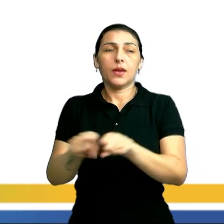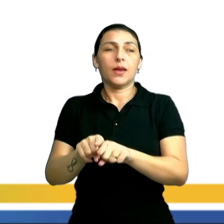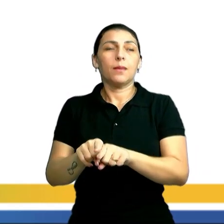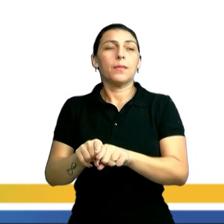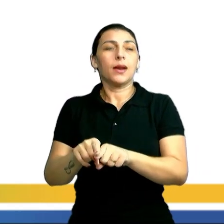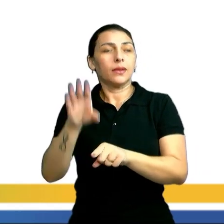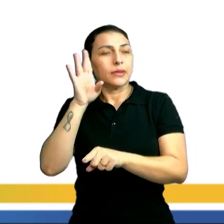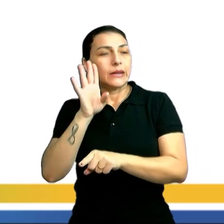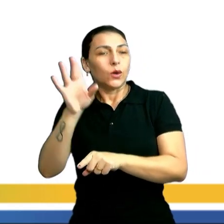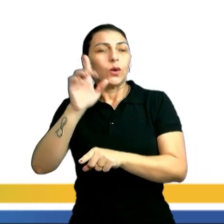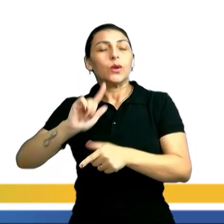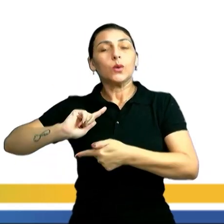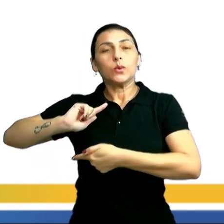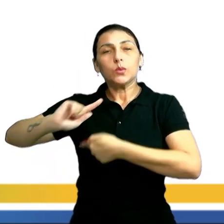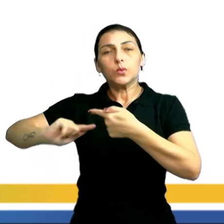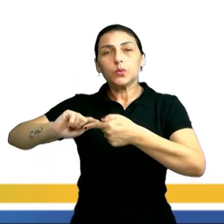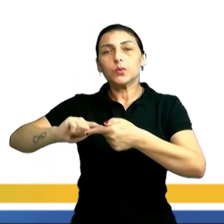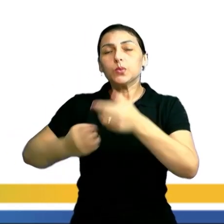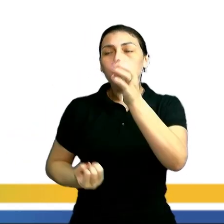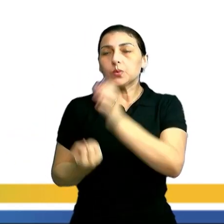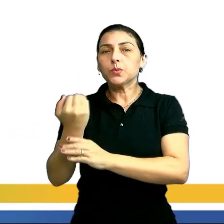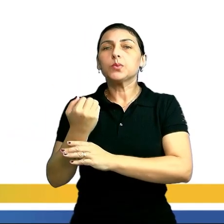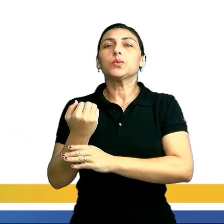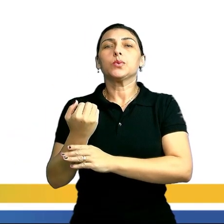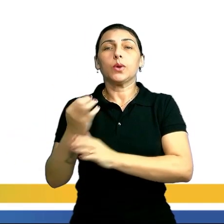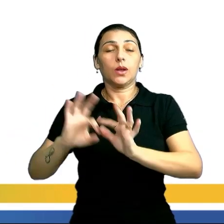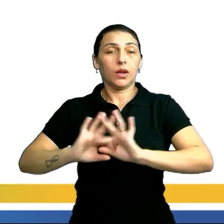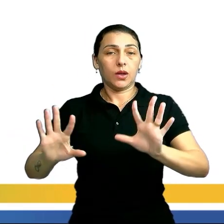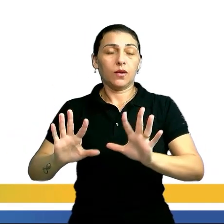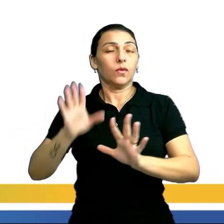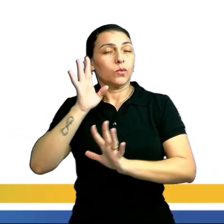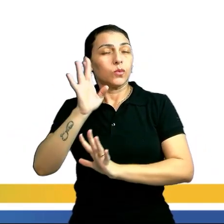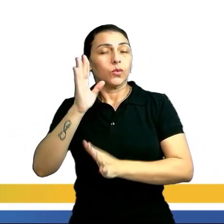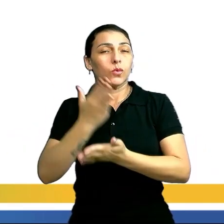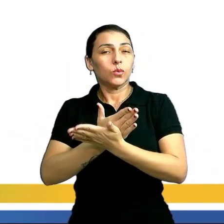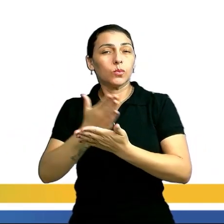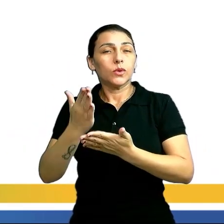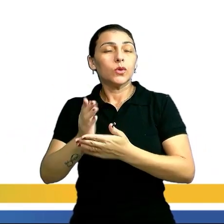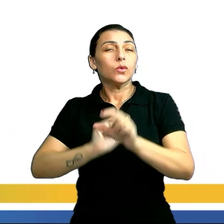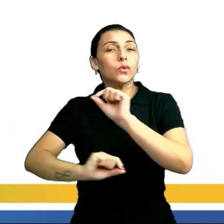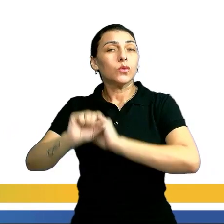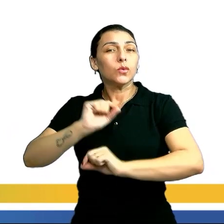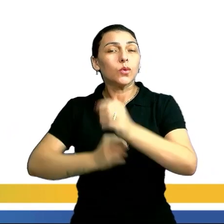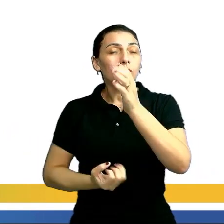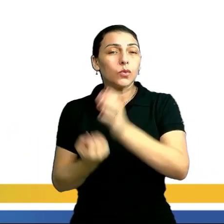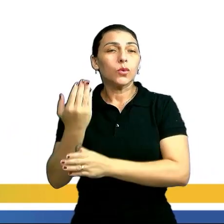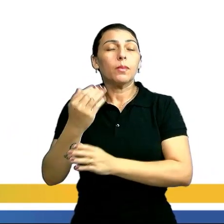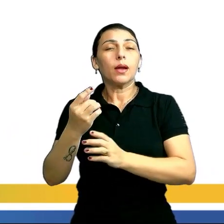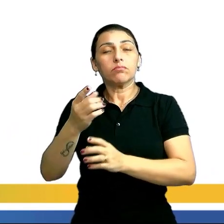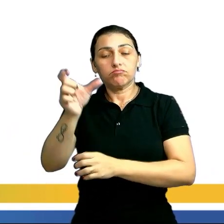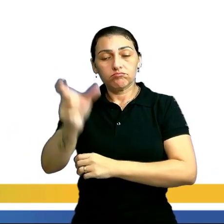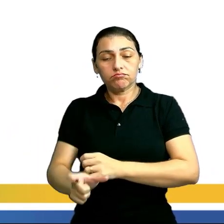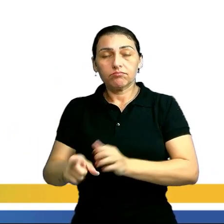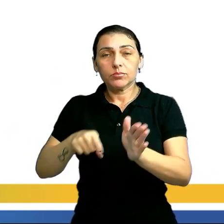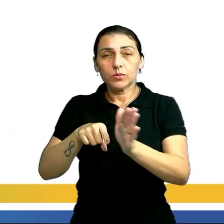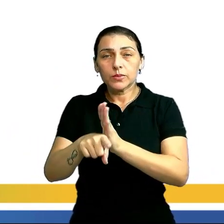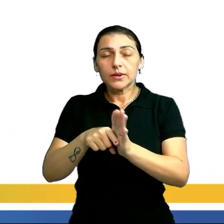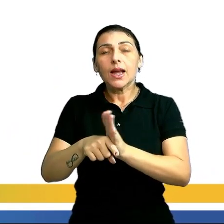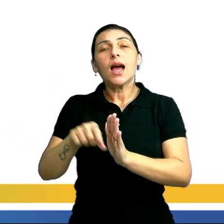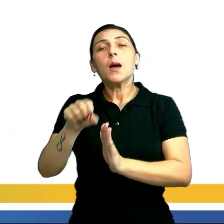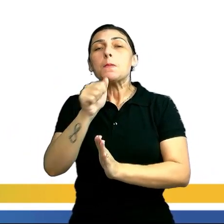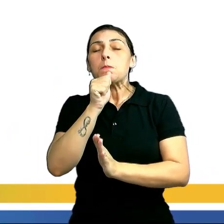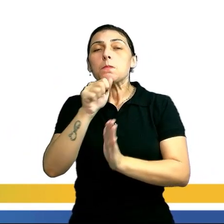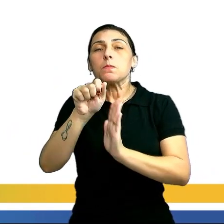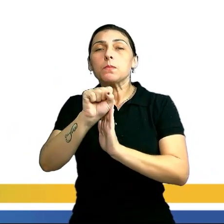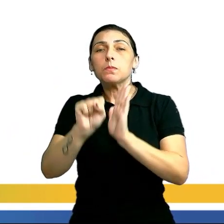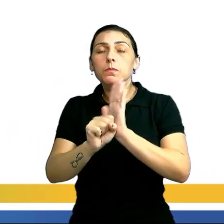preconizado pela teoria da geração espontânea. Essa teoria começou a ser refutada pelos cientistas ainda no século